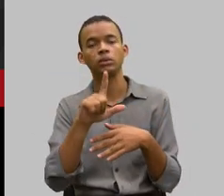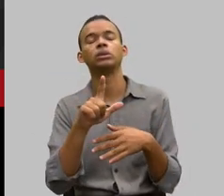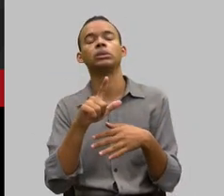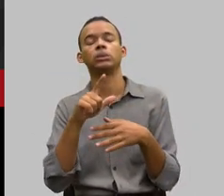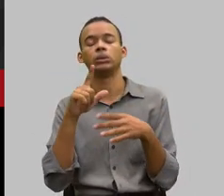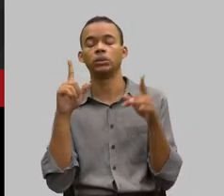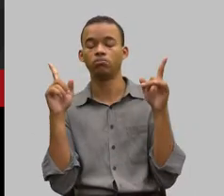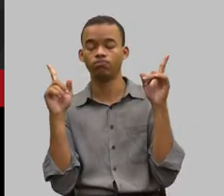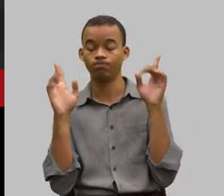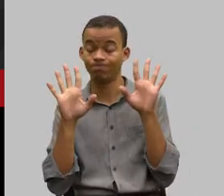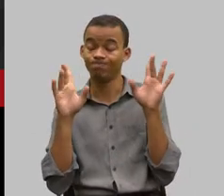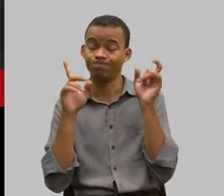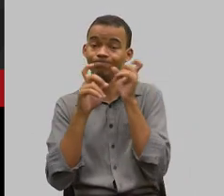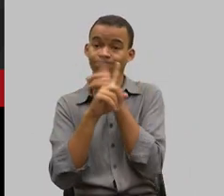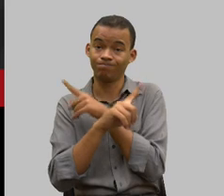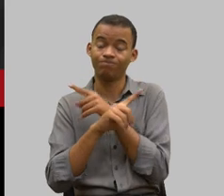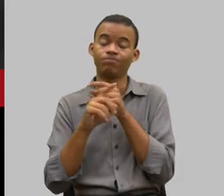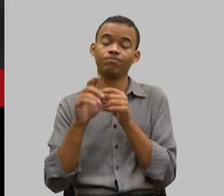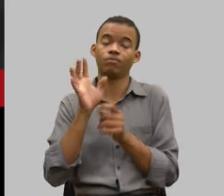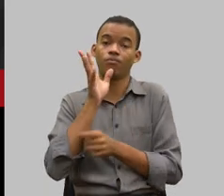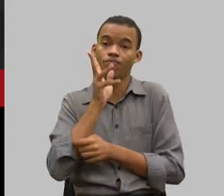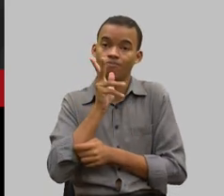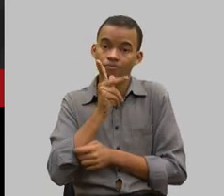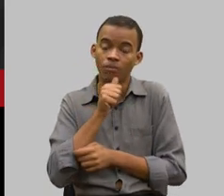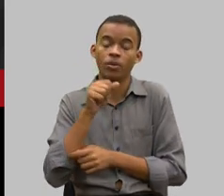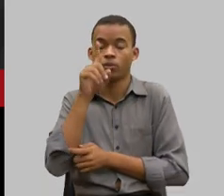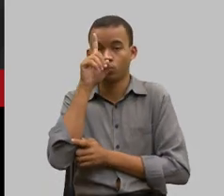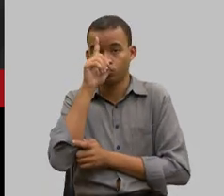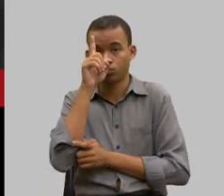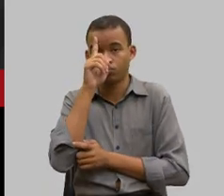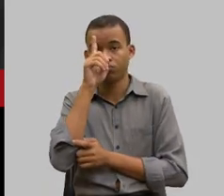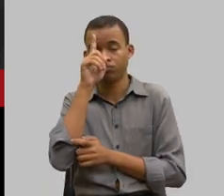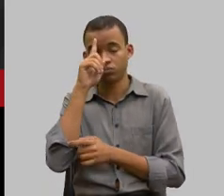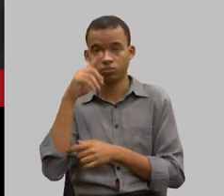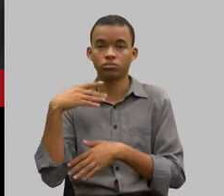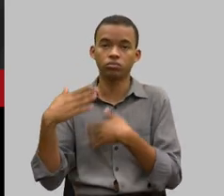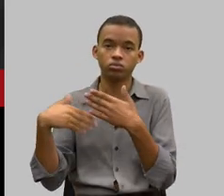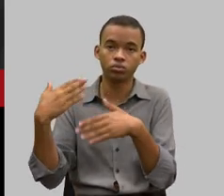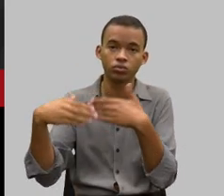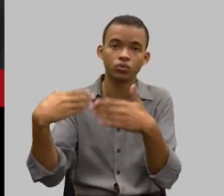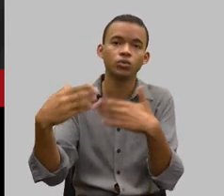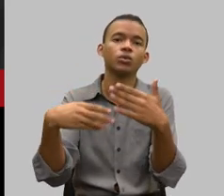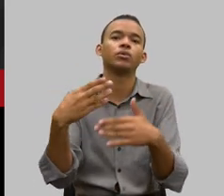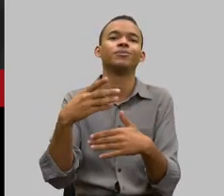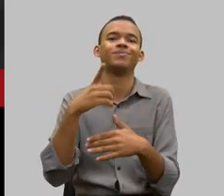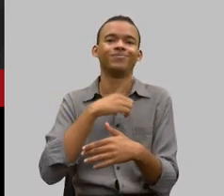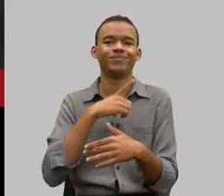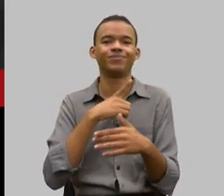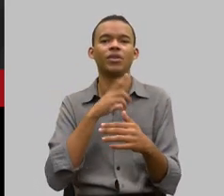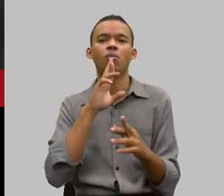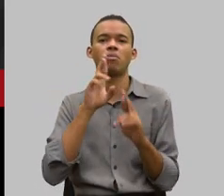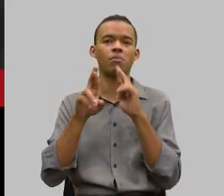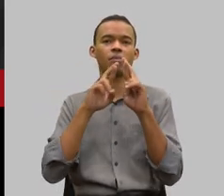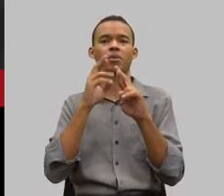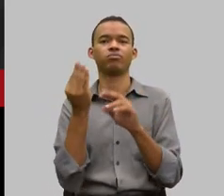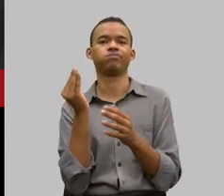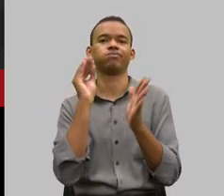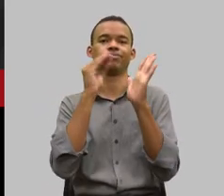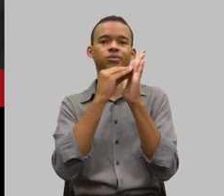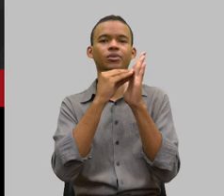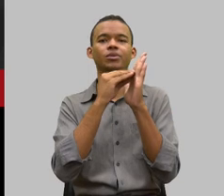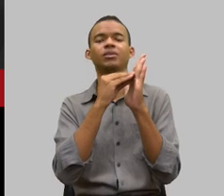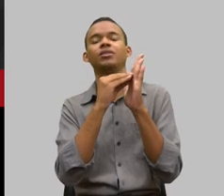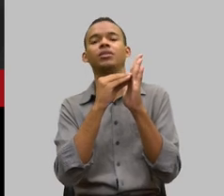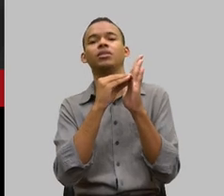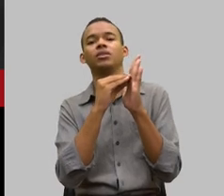longo mas que a gente trabalha com ele diariamente ali a gente coloca os resultados que foram estipulados em 2023 na Rádio